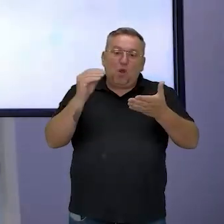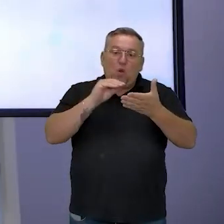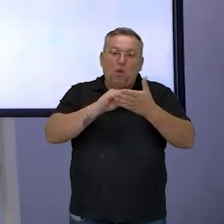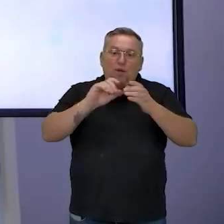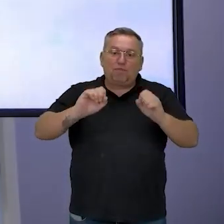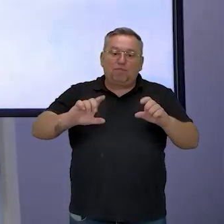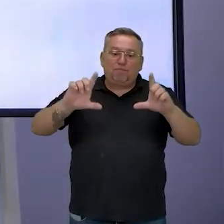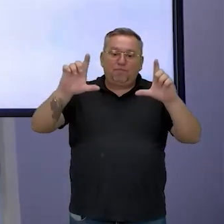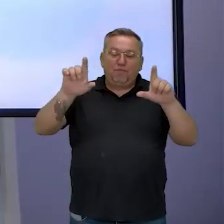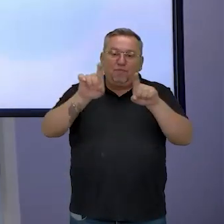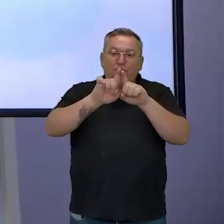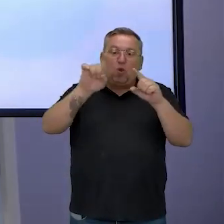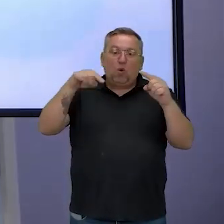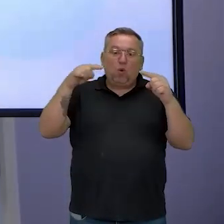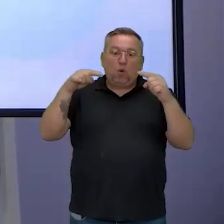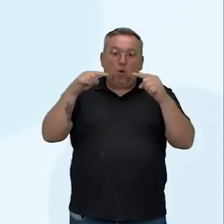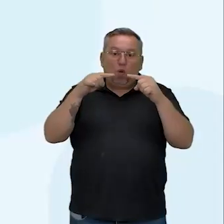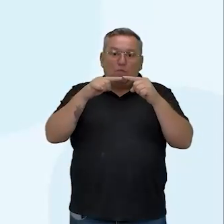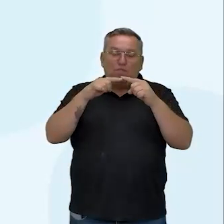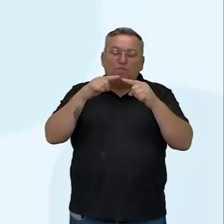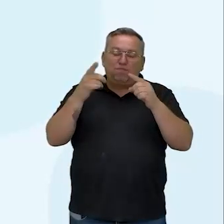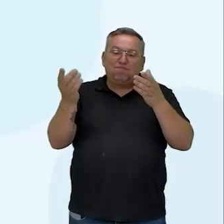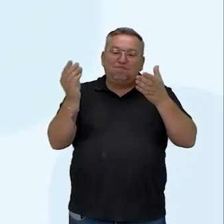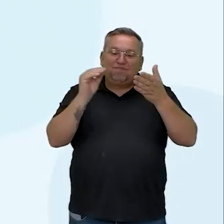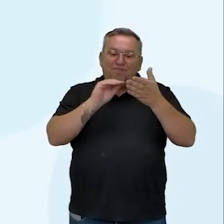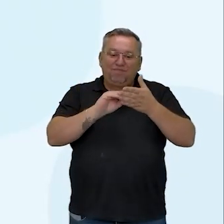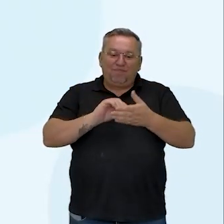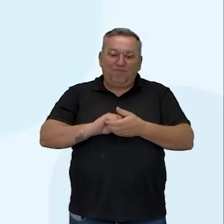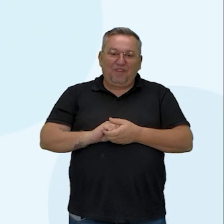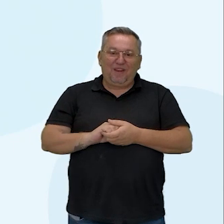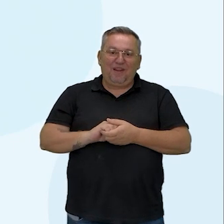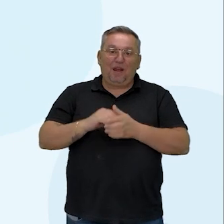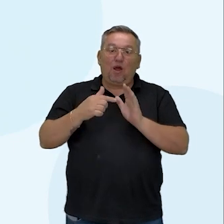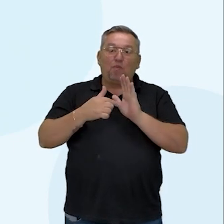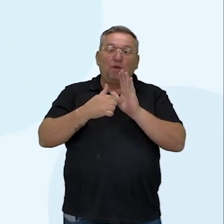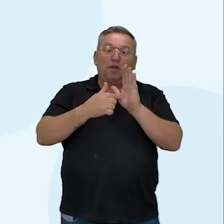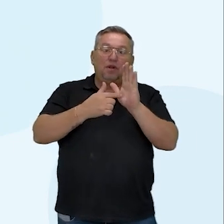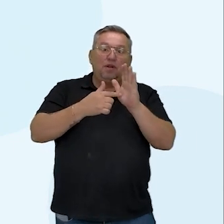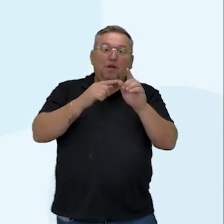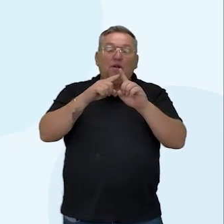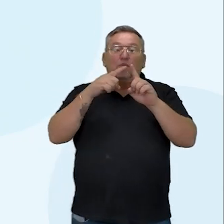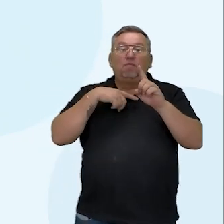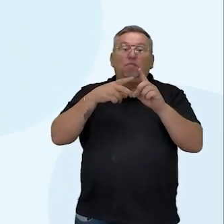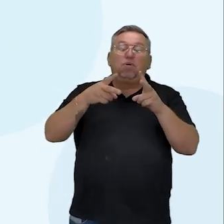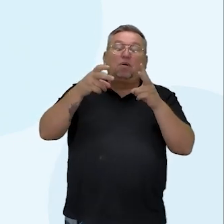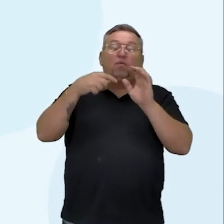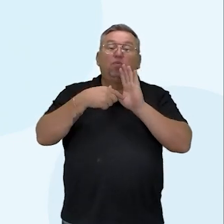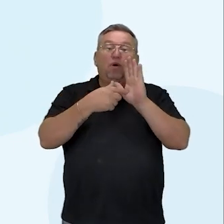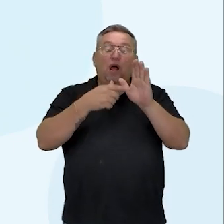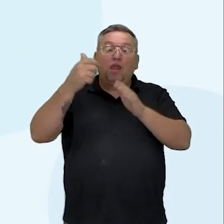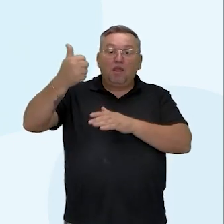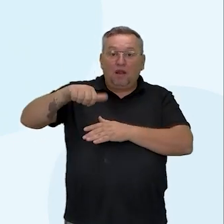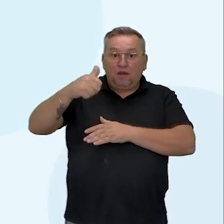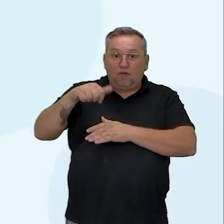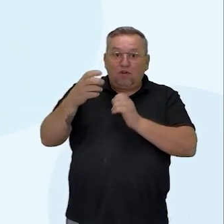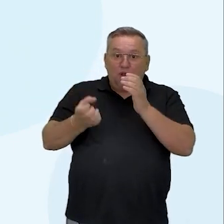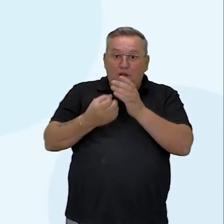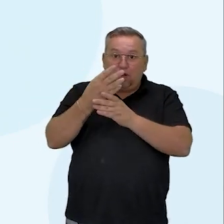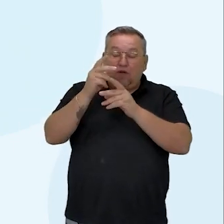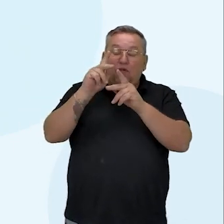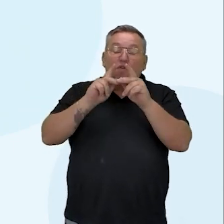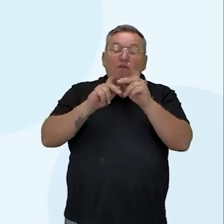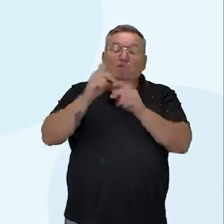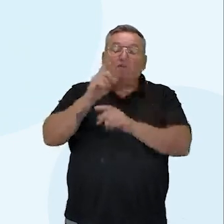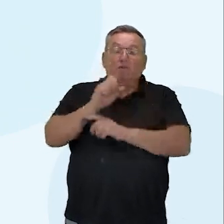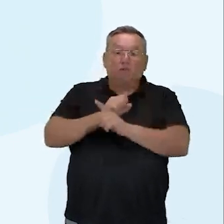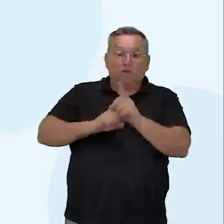tela os objetivos, bota no LED, apresentar uma exposição analítica da formação da sociedade industrial e